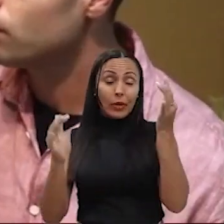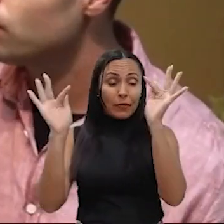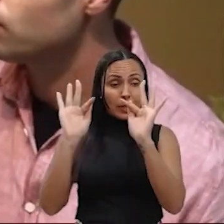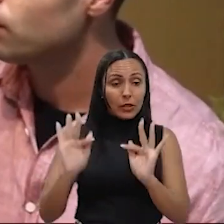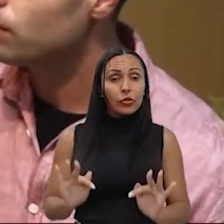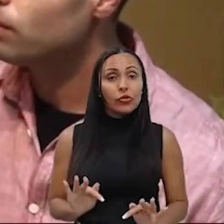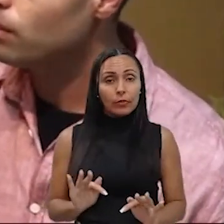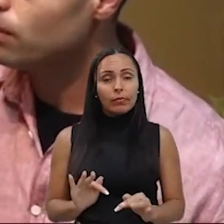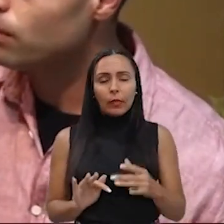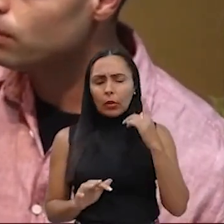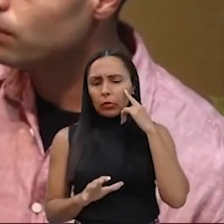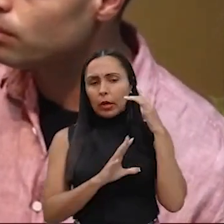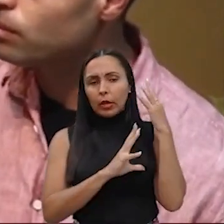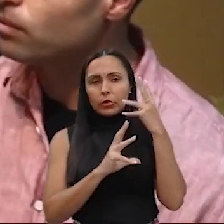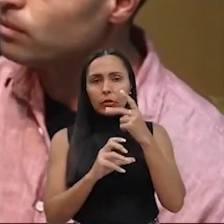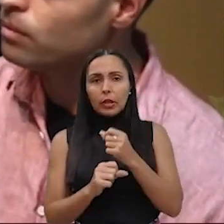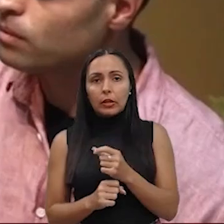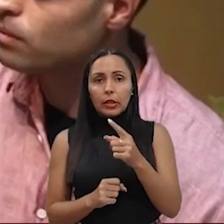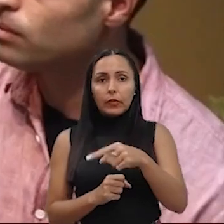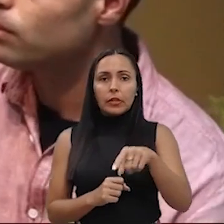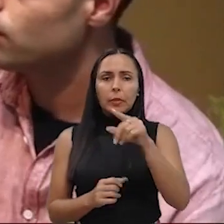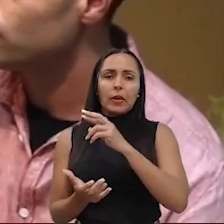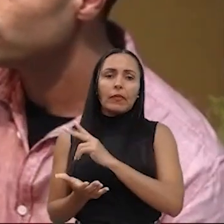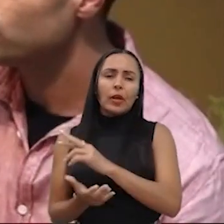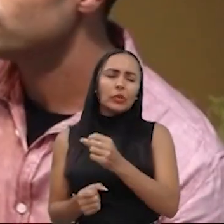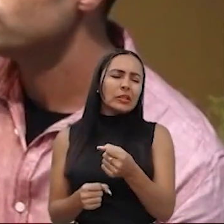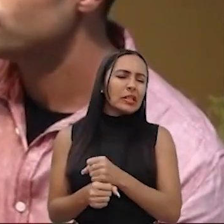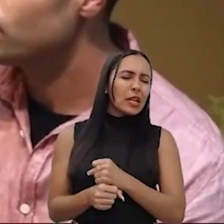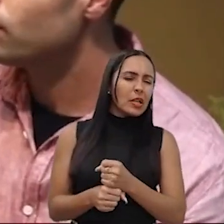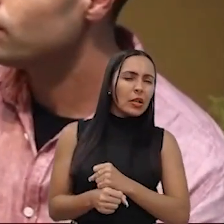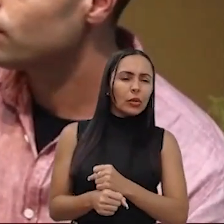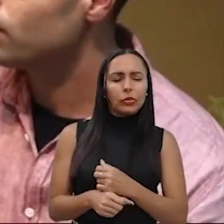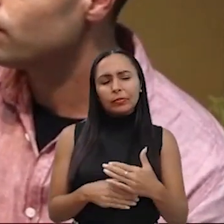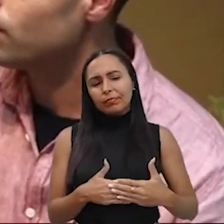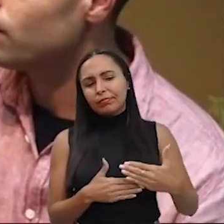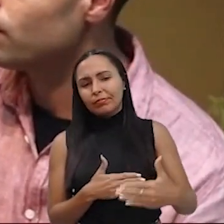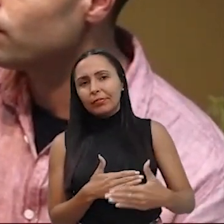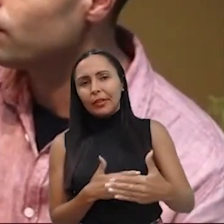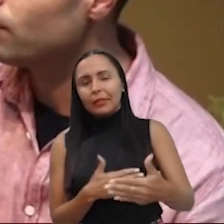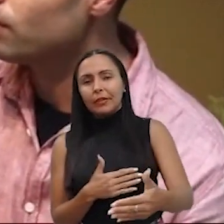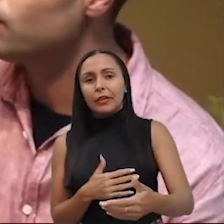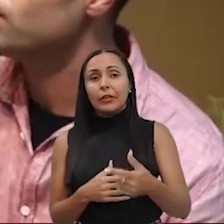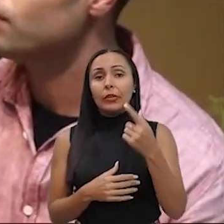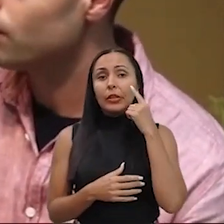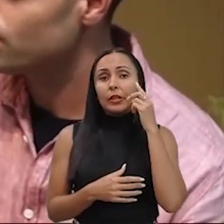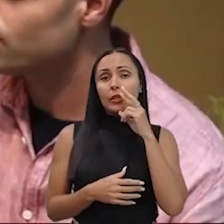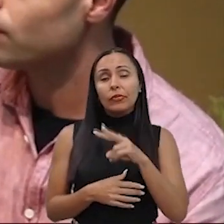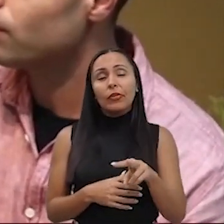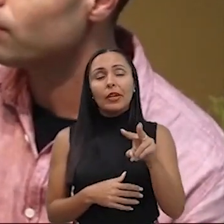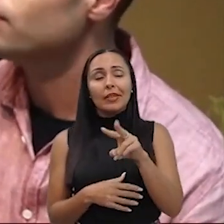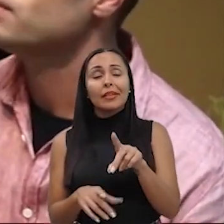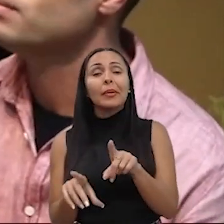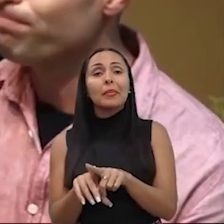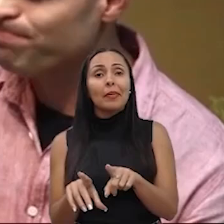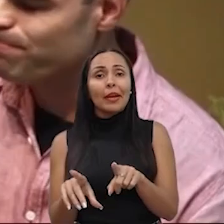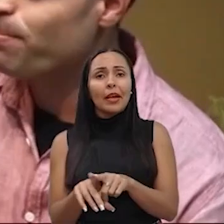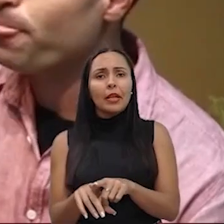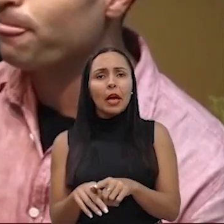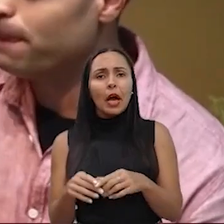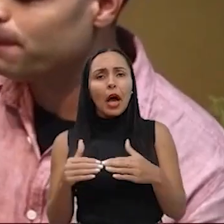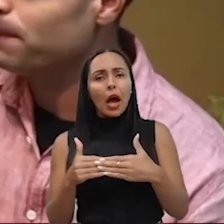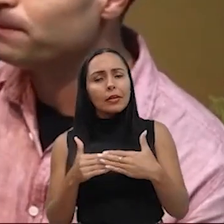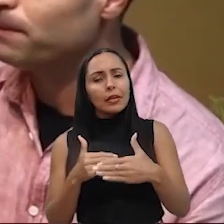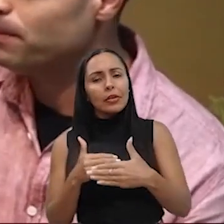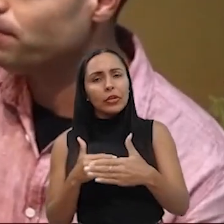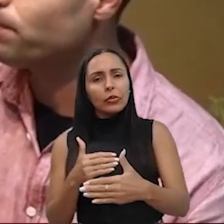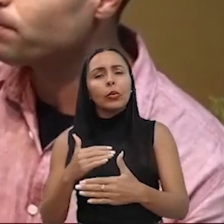resultados, e aí, como você falou, de vários anos consecutivos, e de ver, de fato, a trajetória que foi